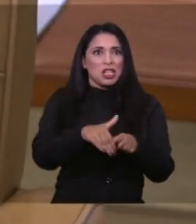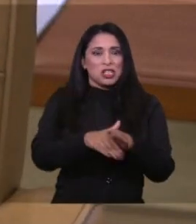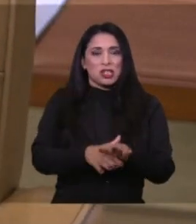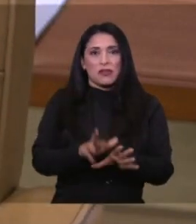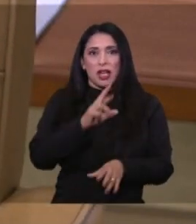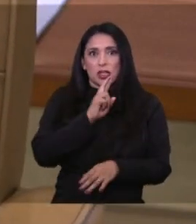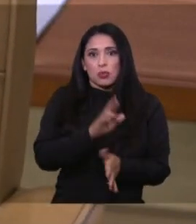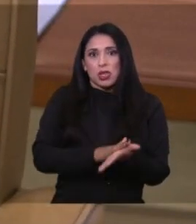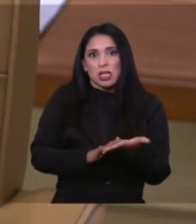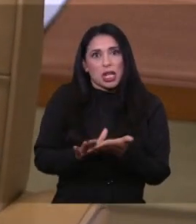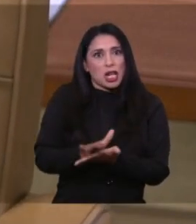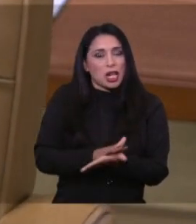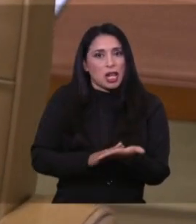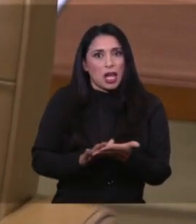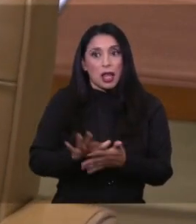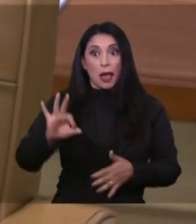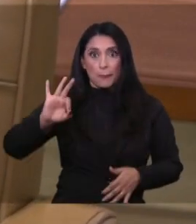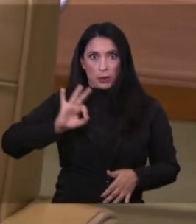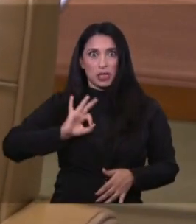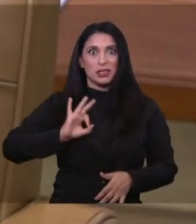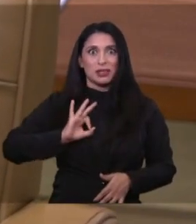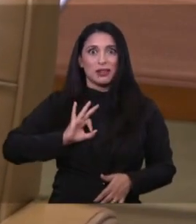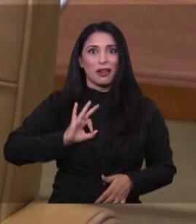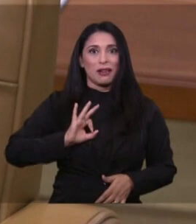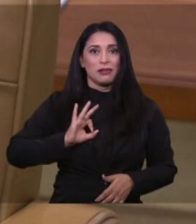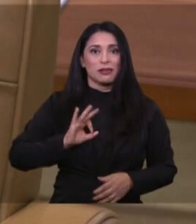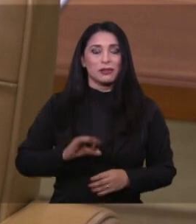nesse sentido. Policiais